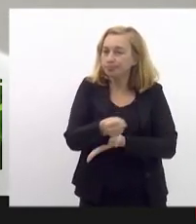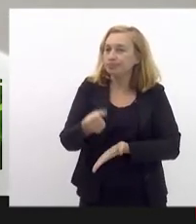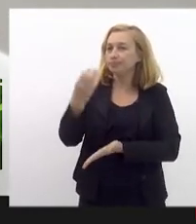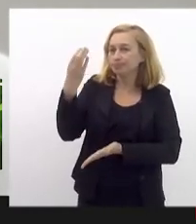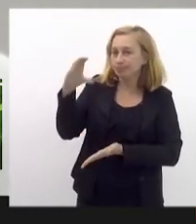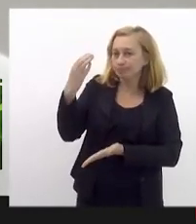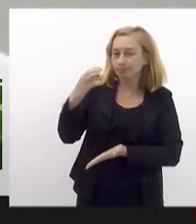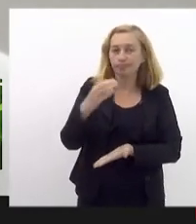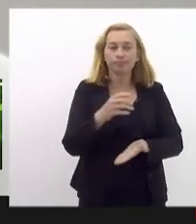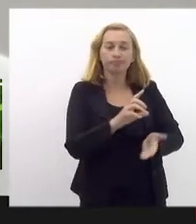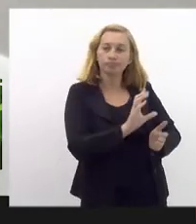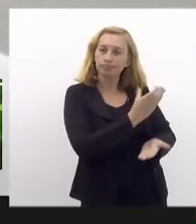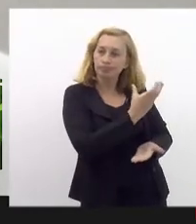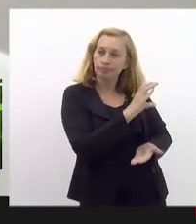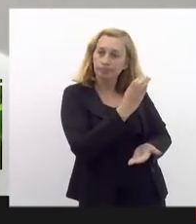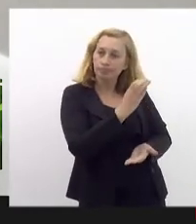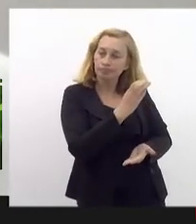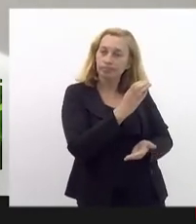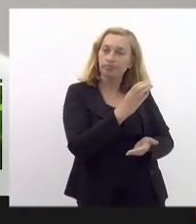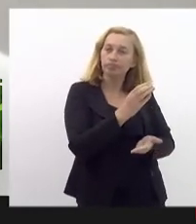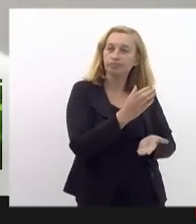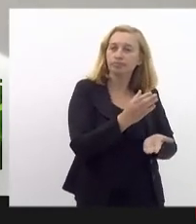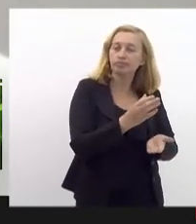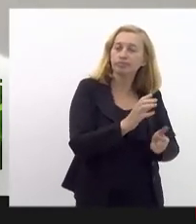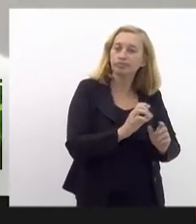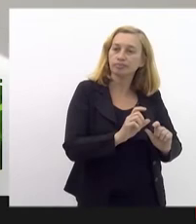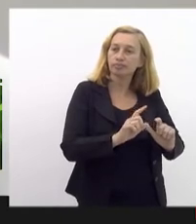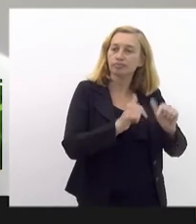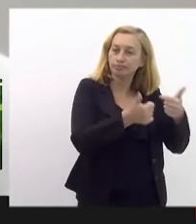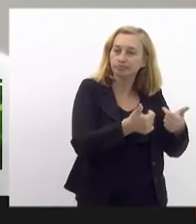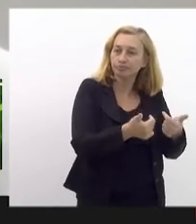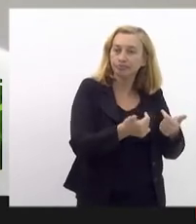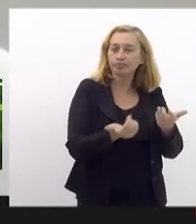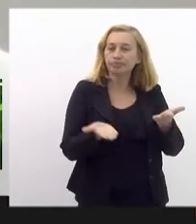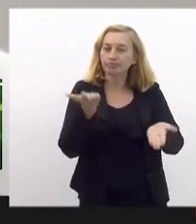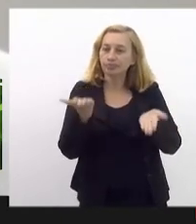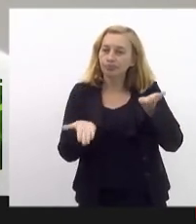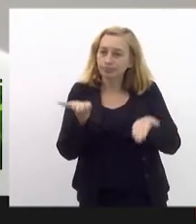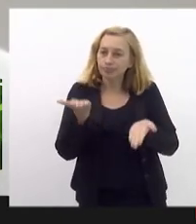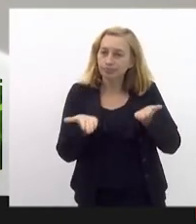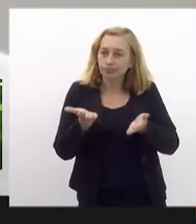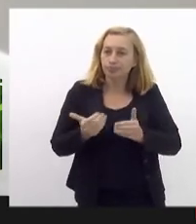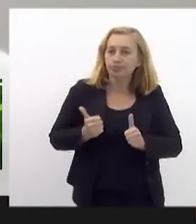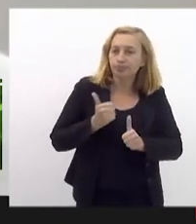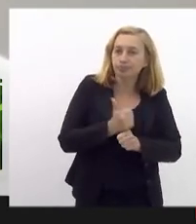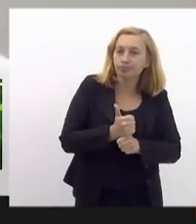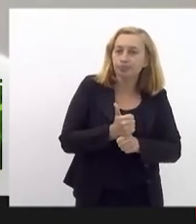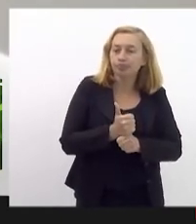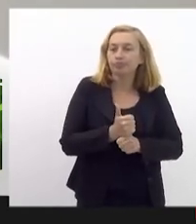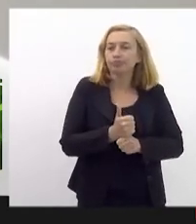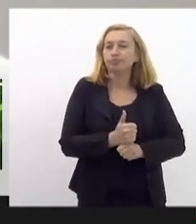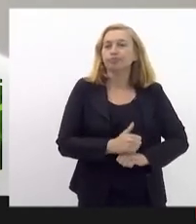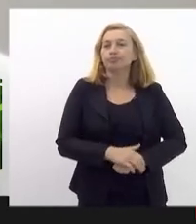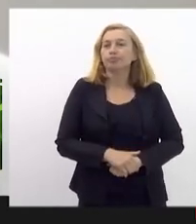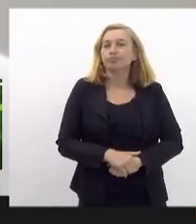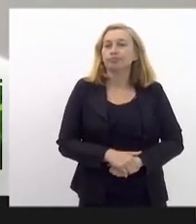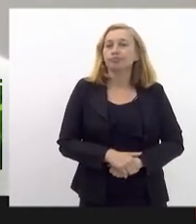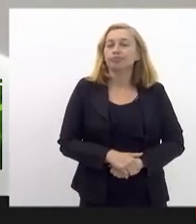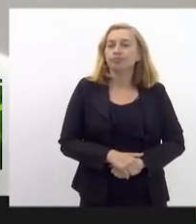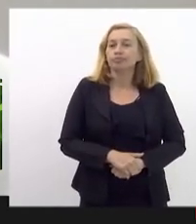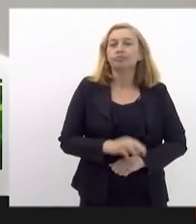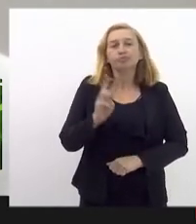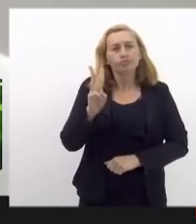aplicada, para buscar o equilíbrio entre isso, a gente no substitutivo só vislumbrou mesmo o que o